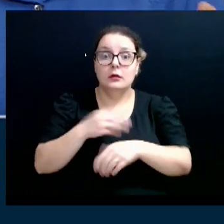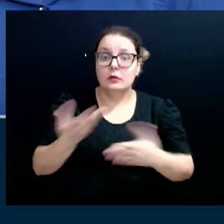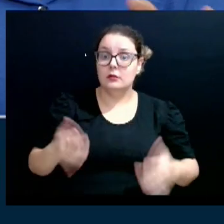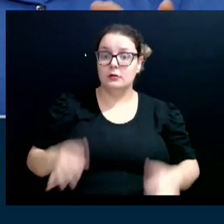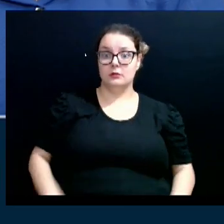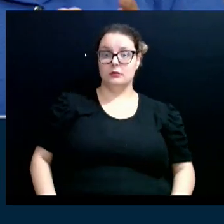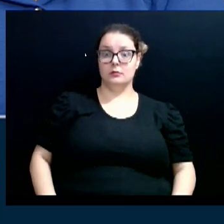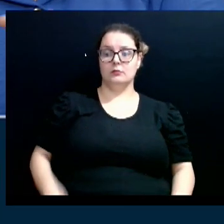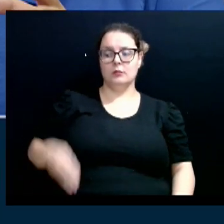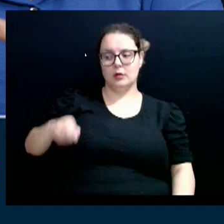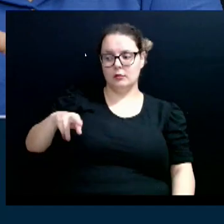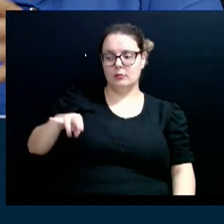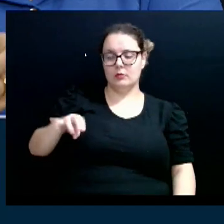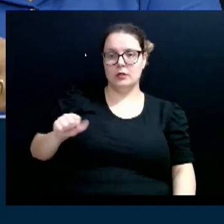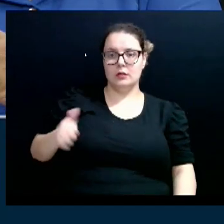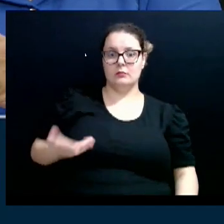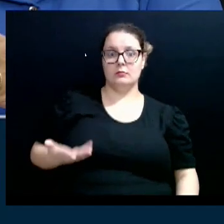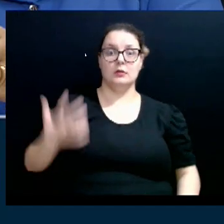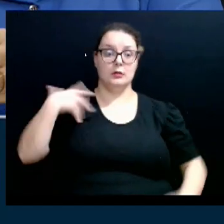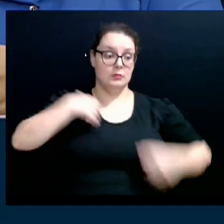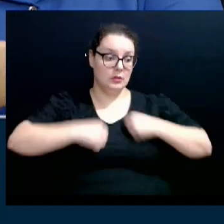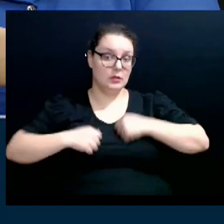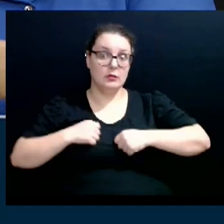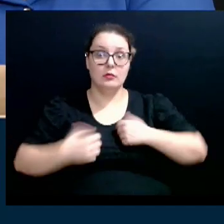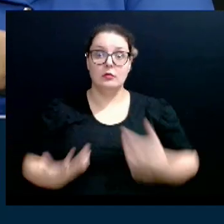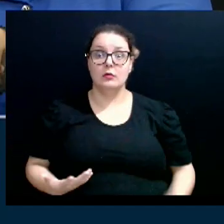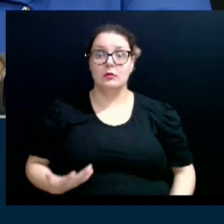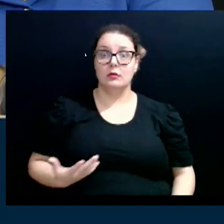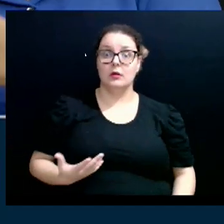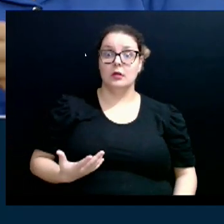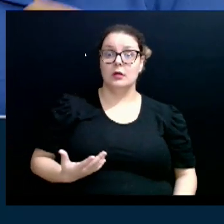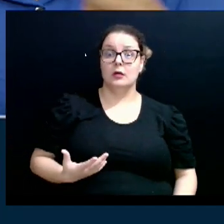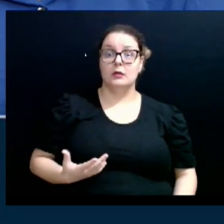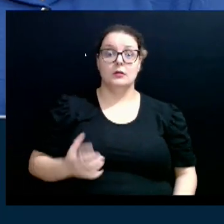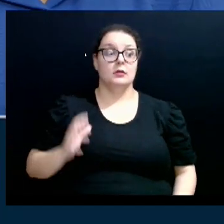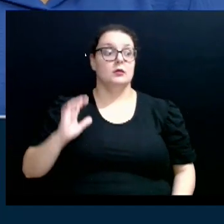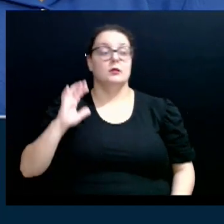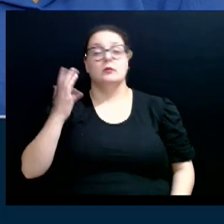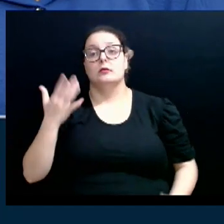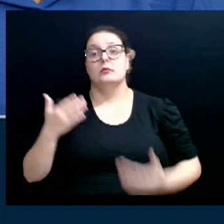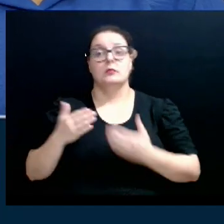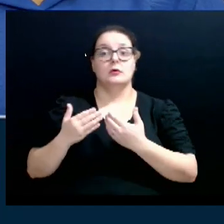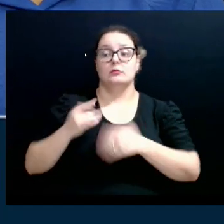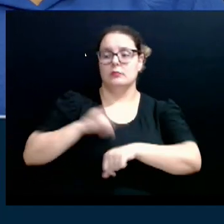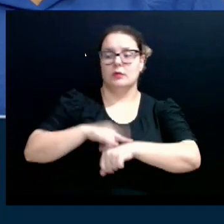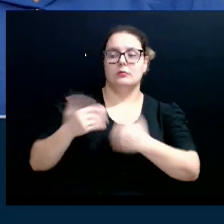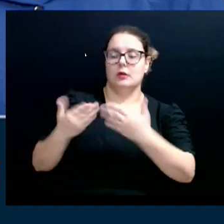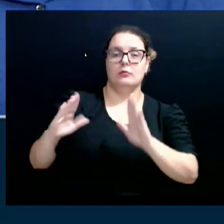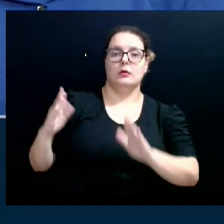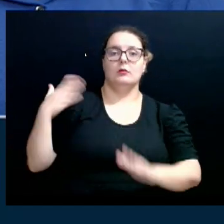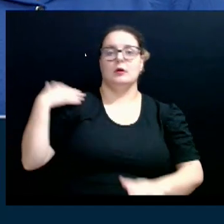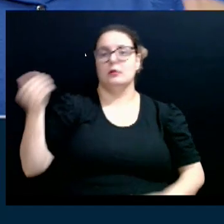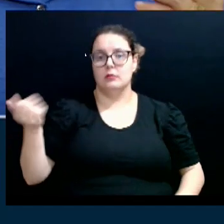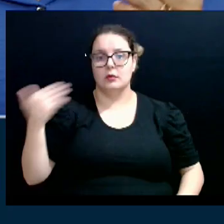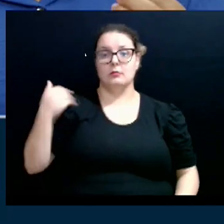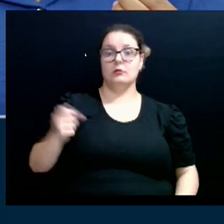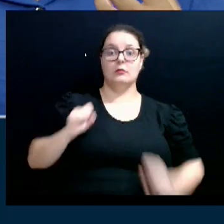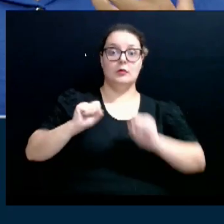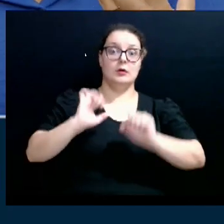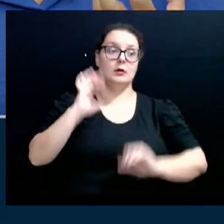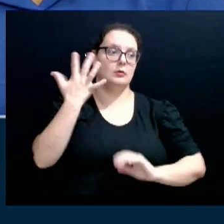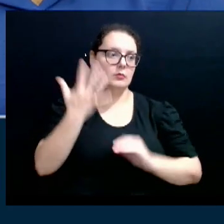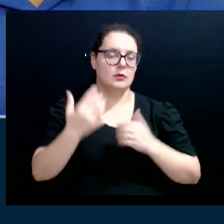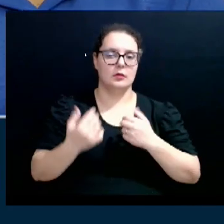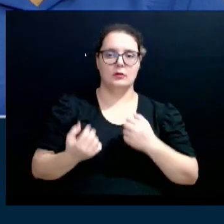pontuou, mas esse banho de repente pode ser que tenha que acontecer com a porta aberta, porque a qualquer momento pode acontecer alguma coisa. Então você entende